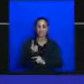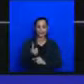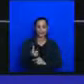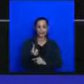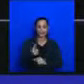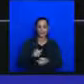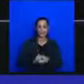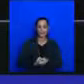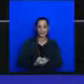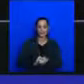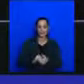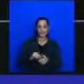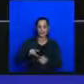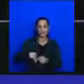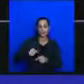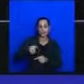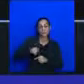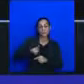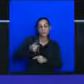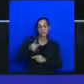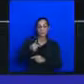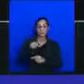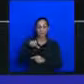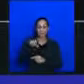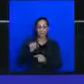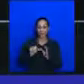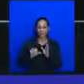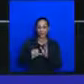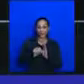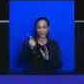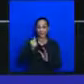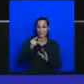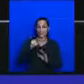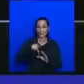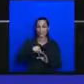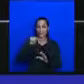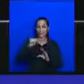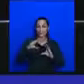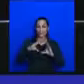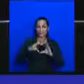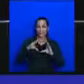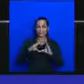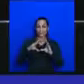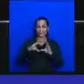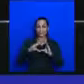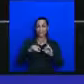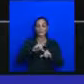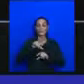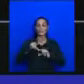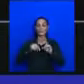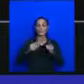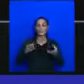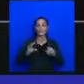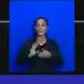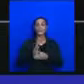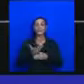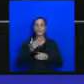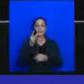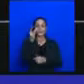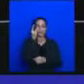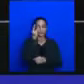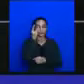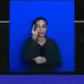6.156. Número 79 é o primeiro número sorteado. Sorteio que acontece ao